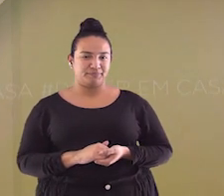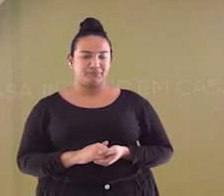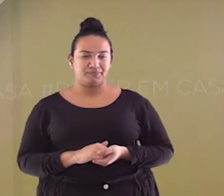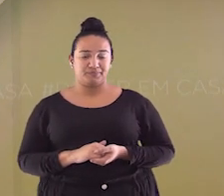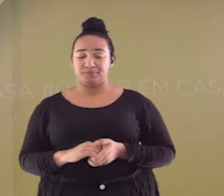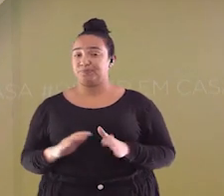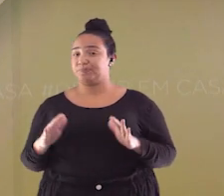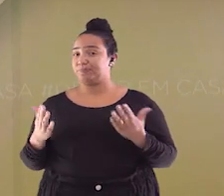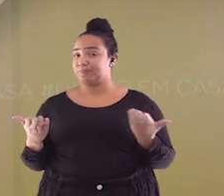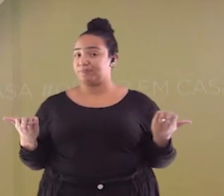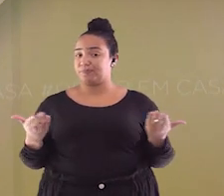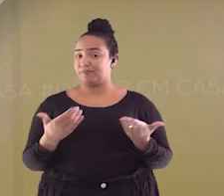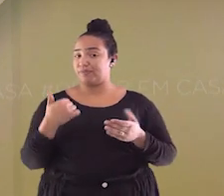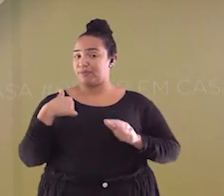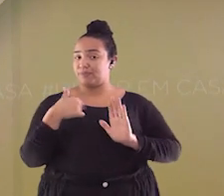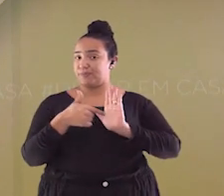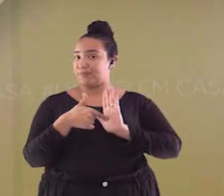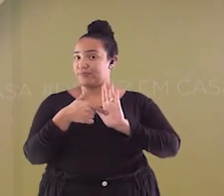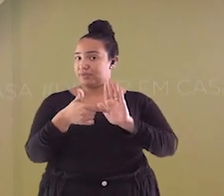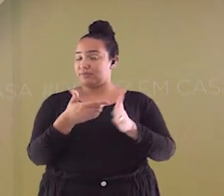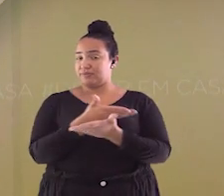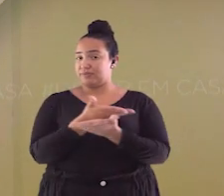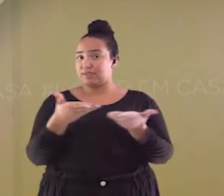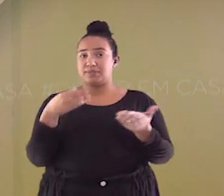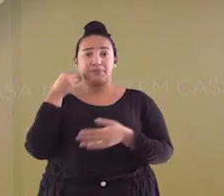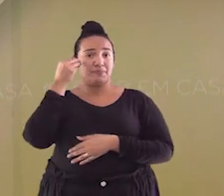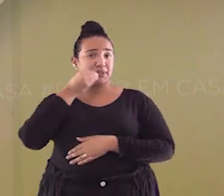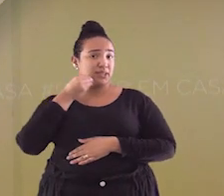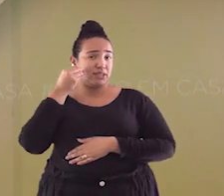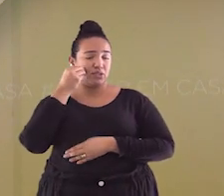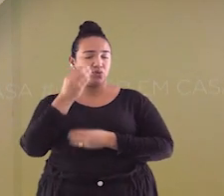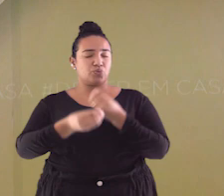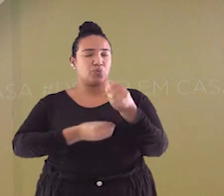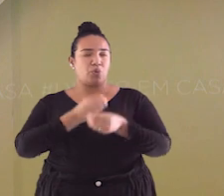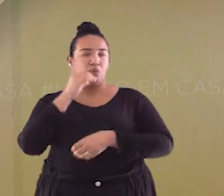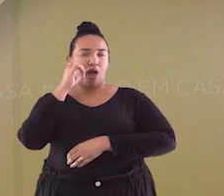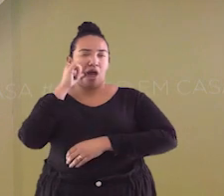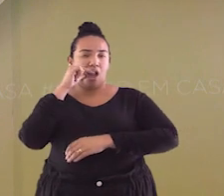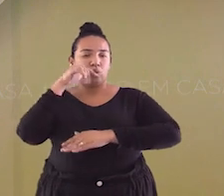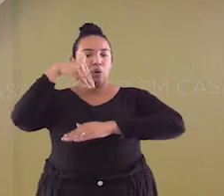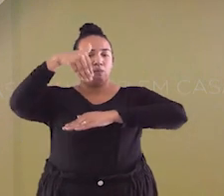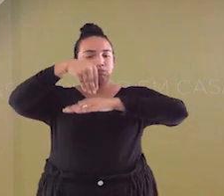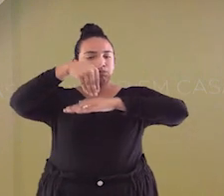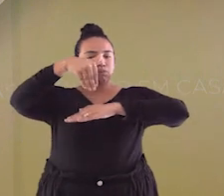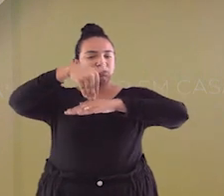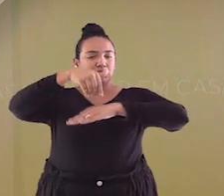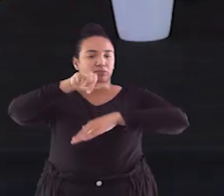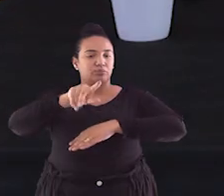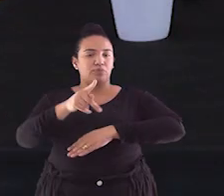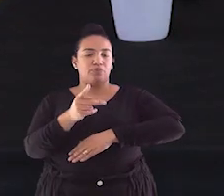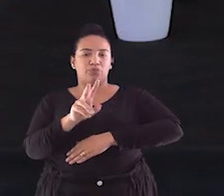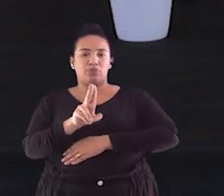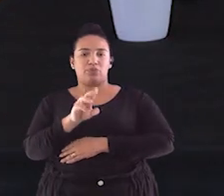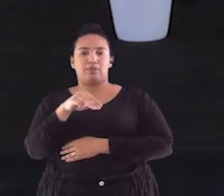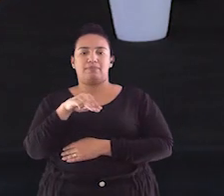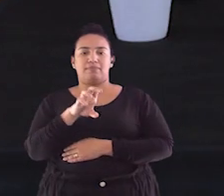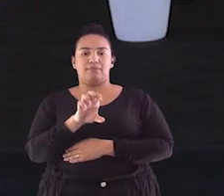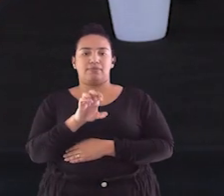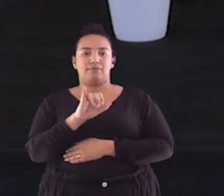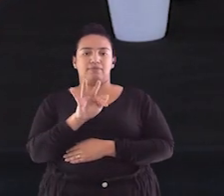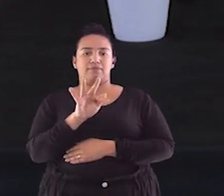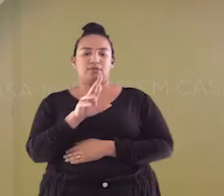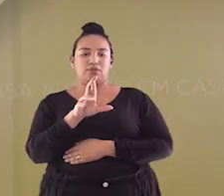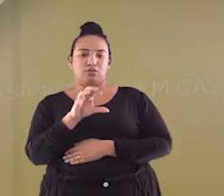Chegou a hora de eu mostrar para vocês um experimento prático sobre a passagem de água no solo umífero, que é esse solo